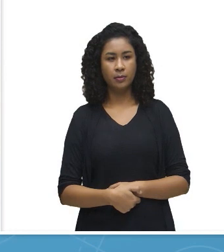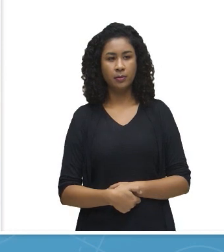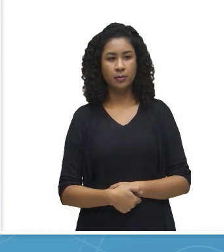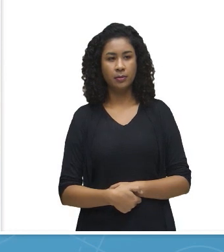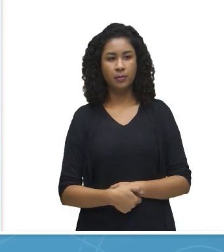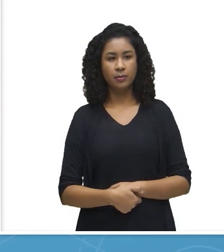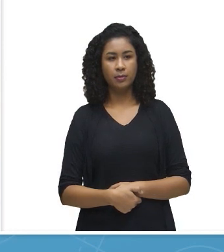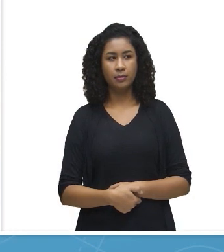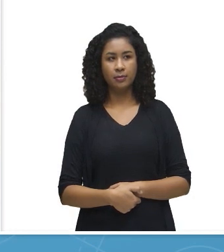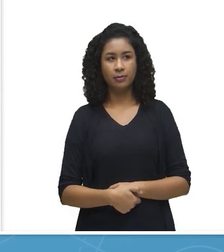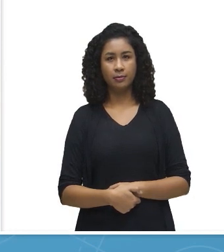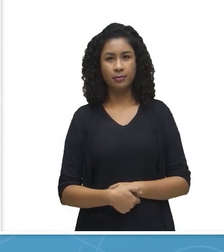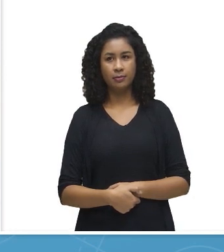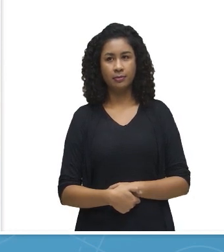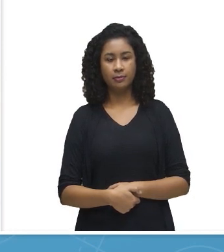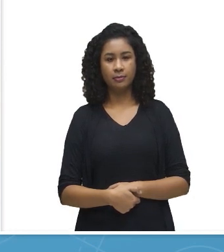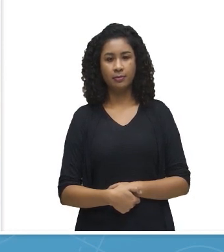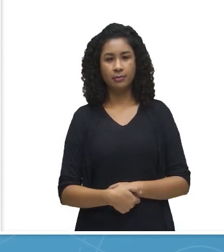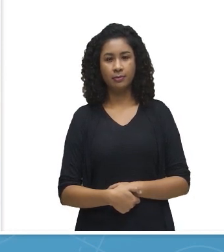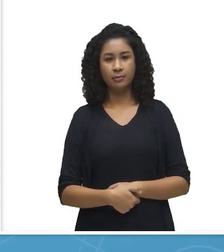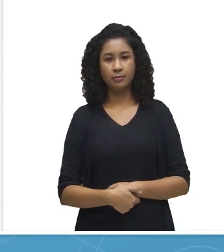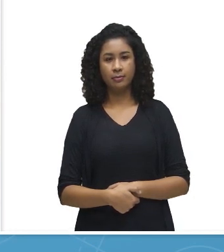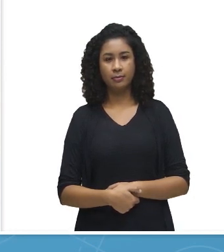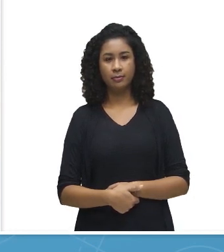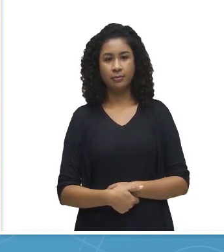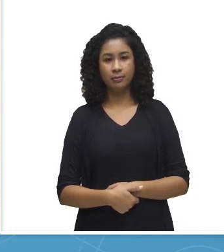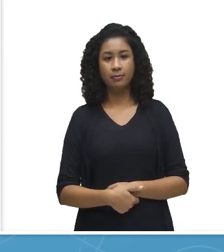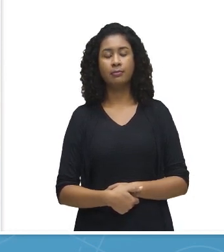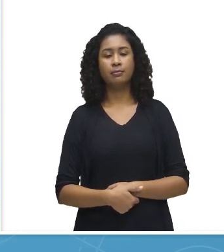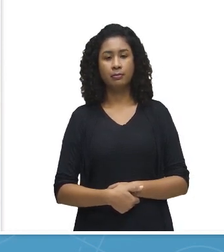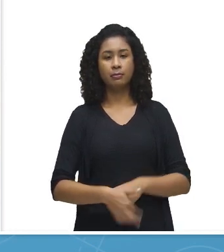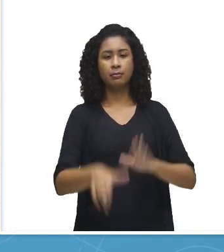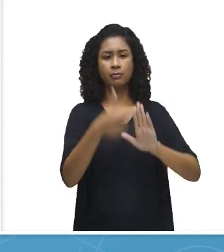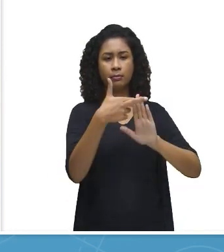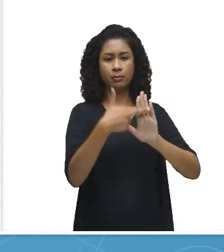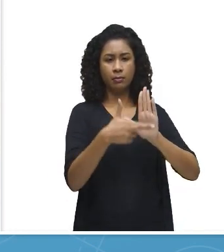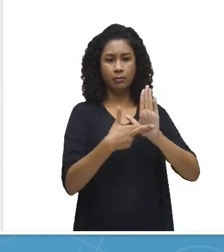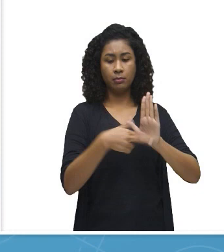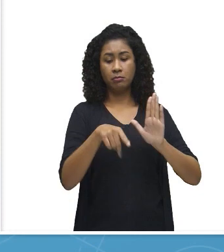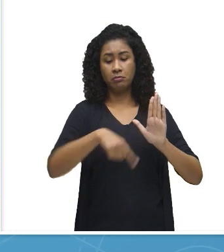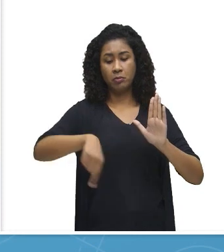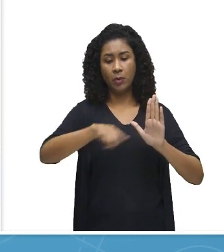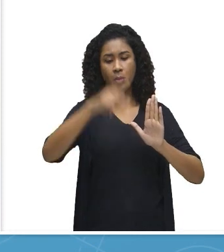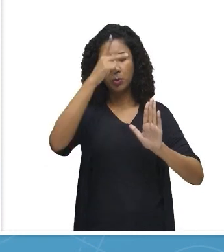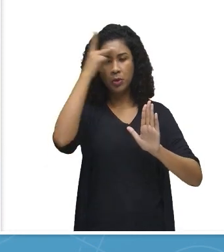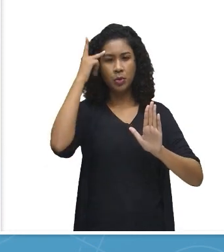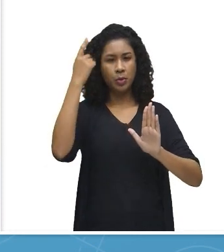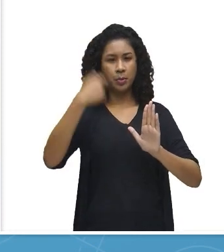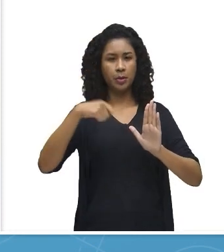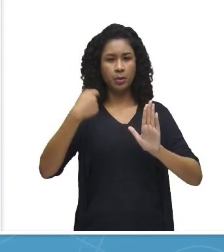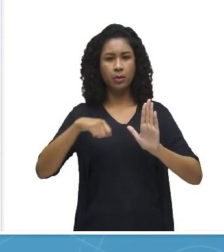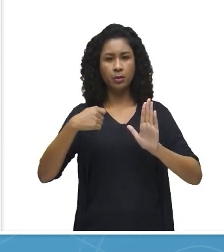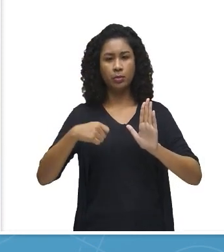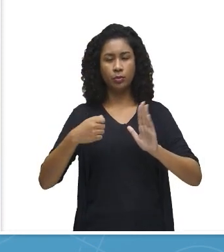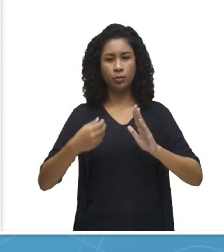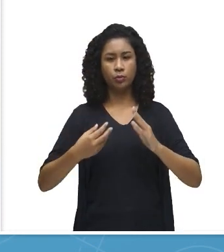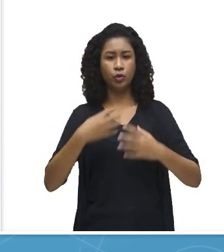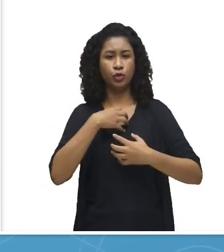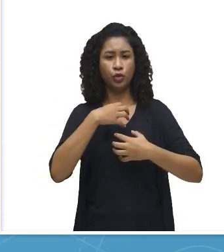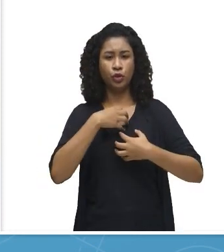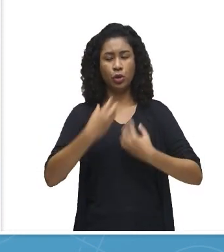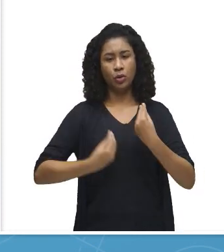estabelece limites e que determinam como o indivíduo deve agir dentro desses limites. Então, se a gente parar para pensar,